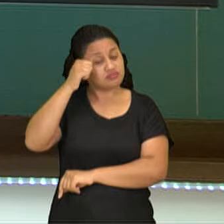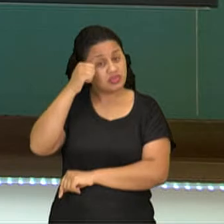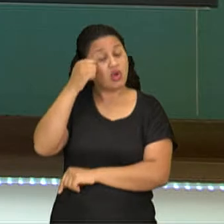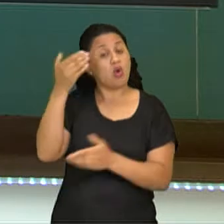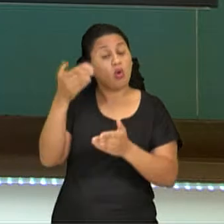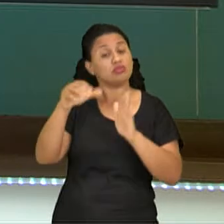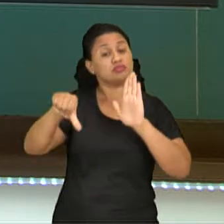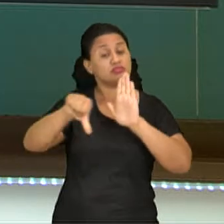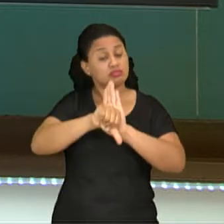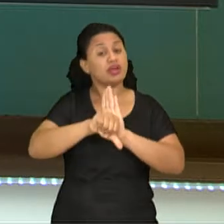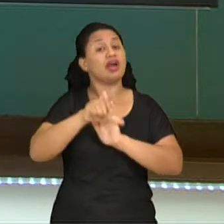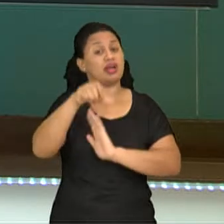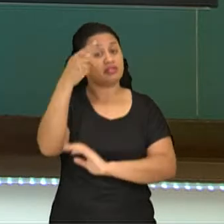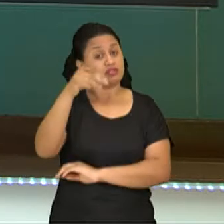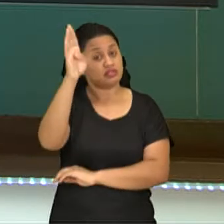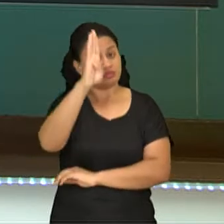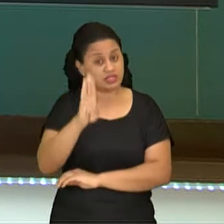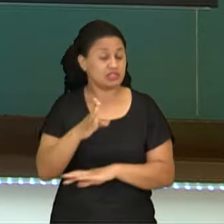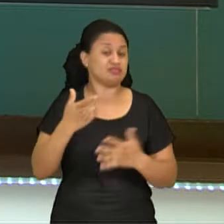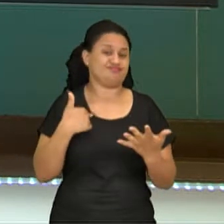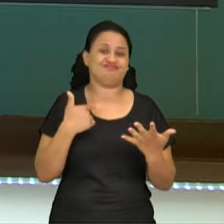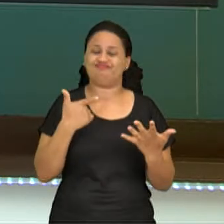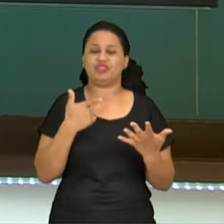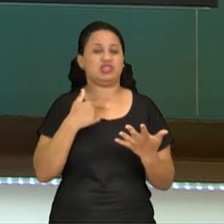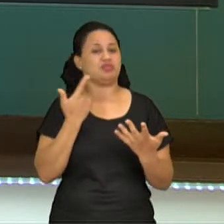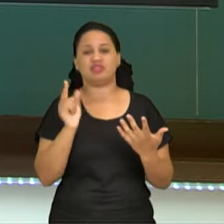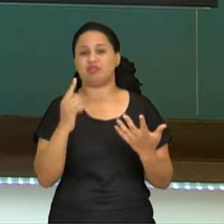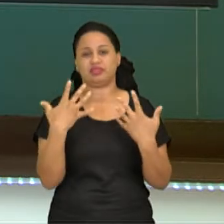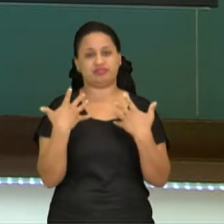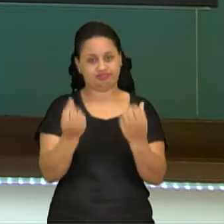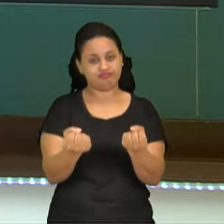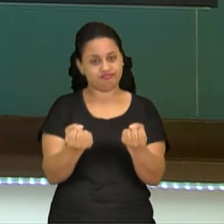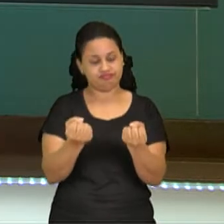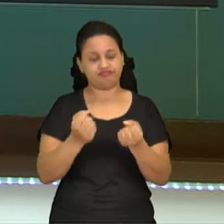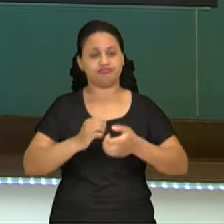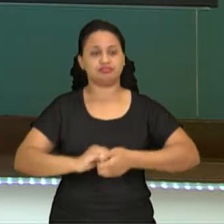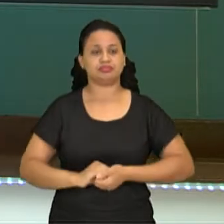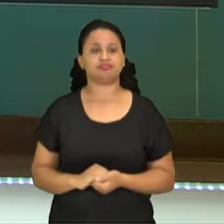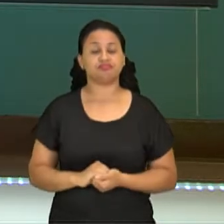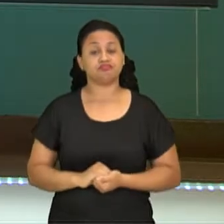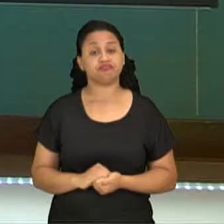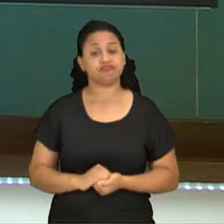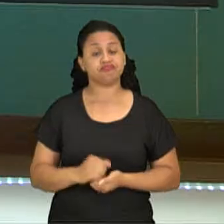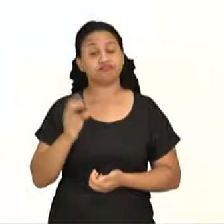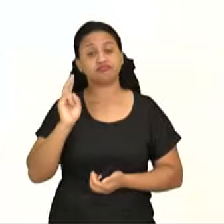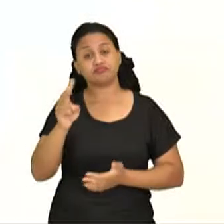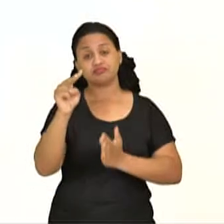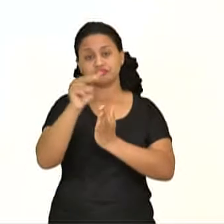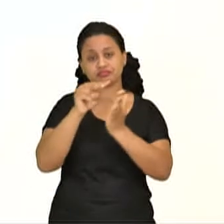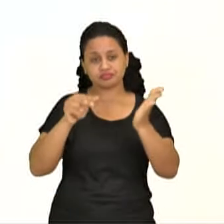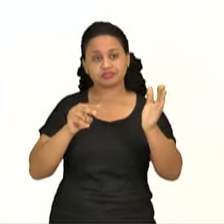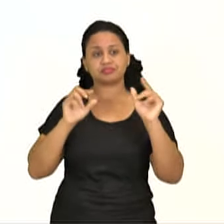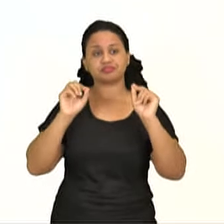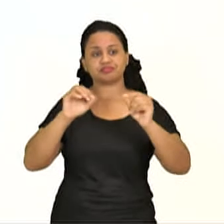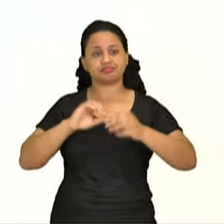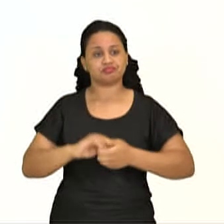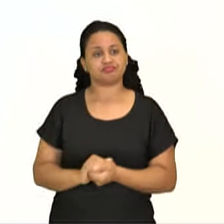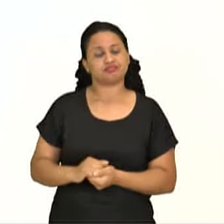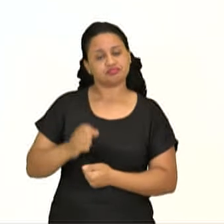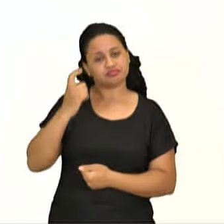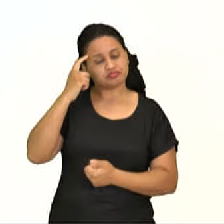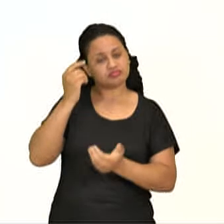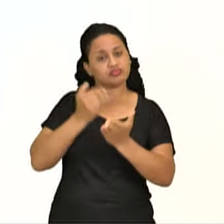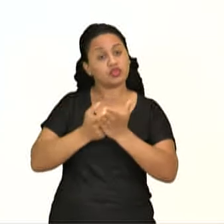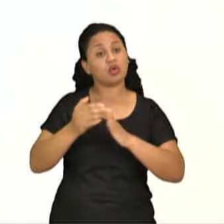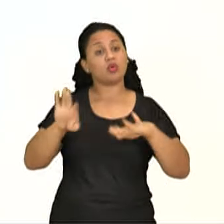crime no Brasil. Então fica a questão aí para nós pensarmos um pouquinho. Continuando a leitura, a ideia surgiu quando